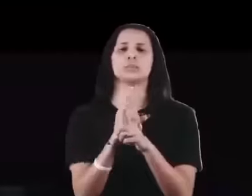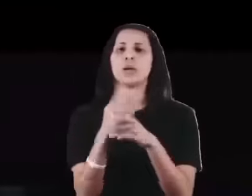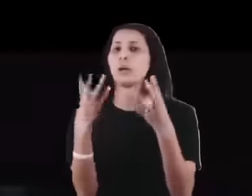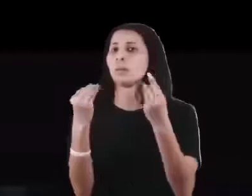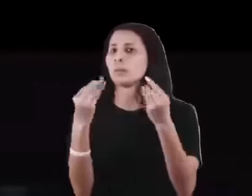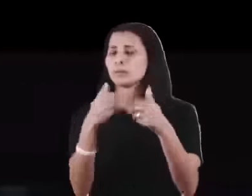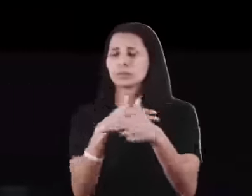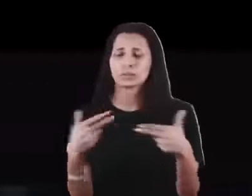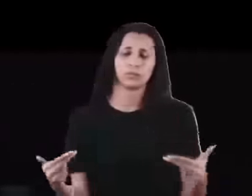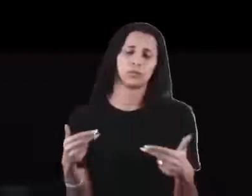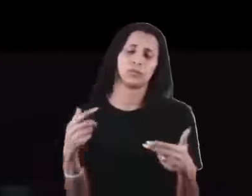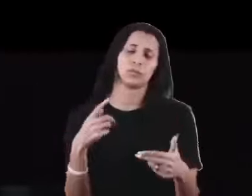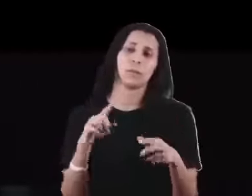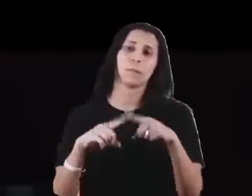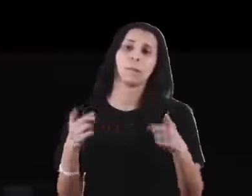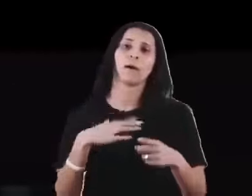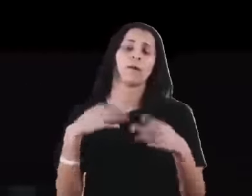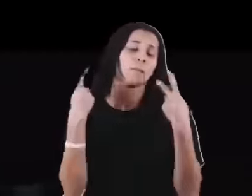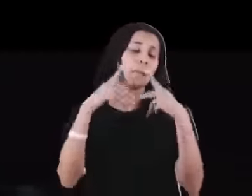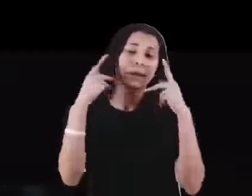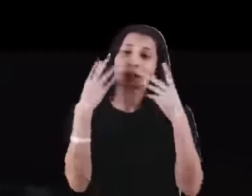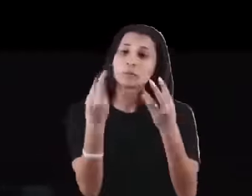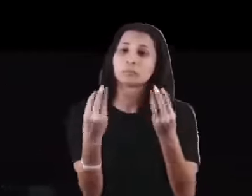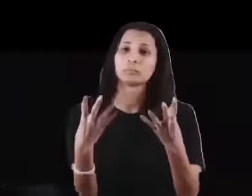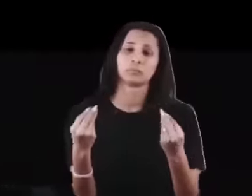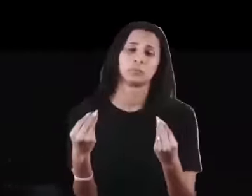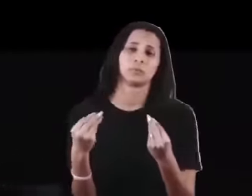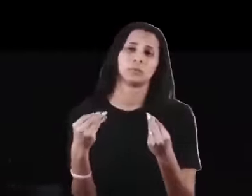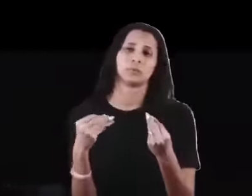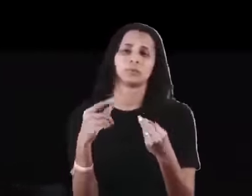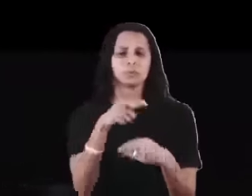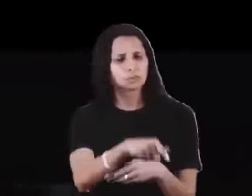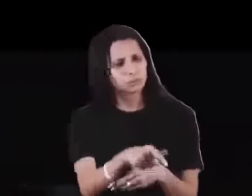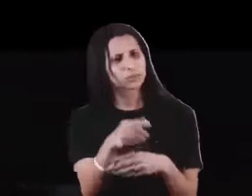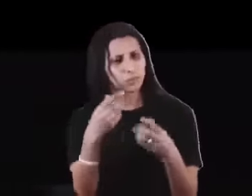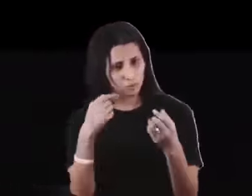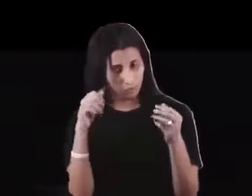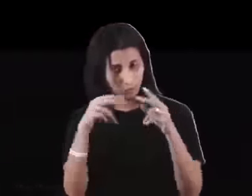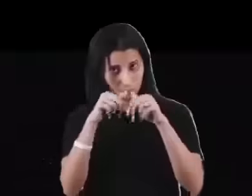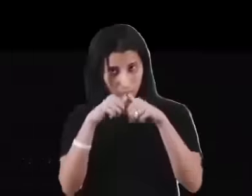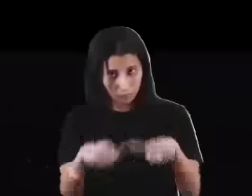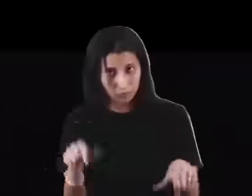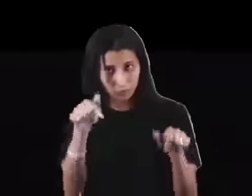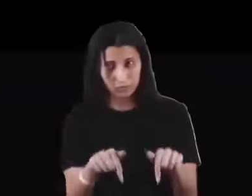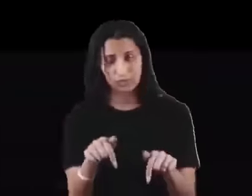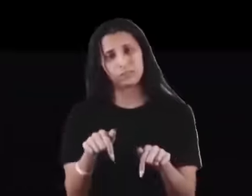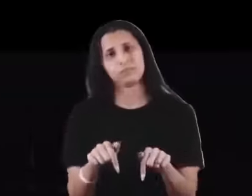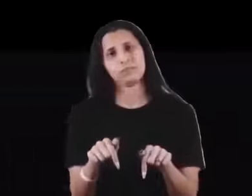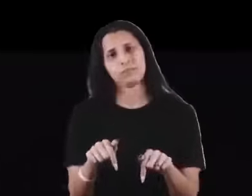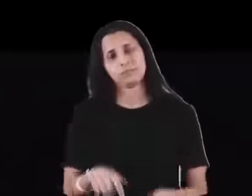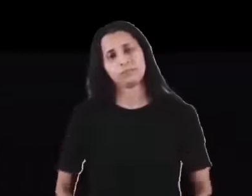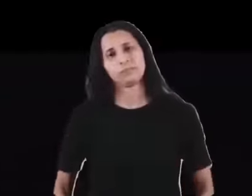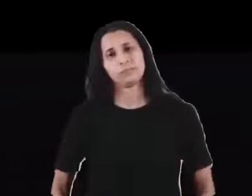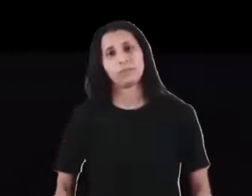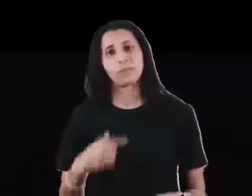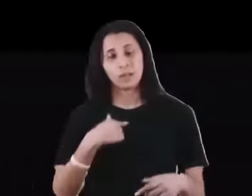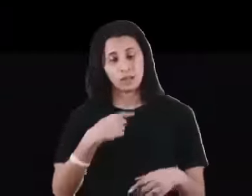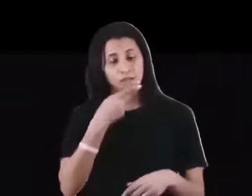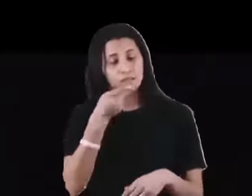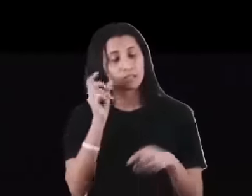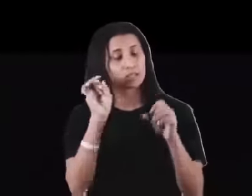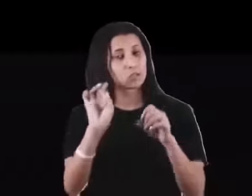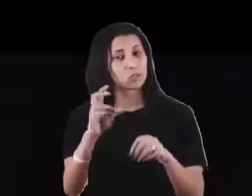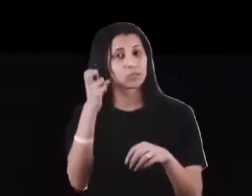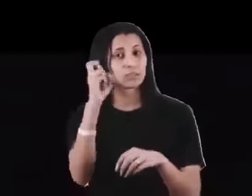daqui mal estou pregando há muito tempo né aí vocês ficam aqui comigo hoje eu vou falar só mais cinco